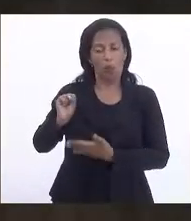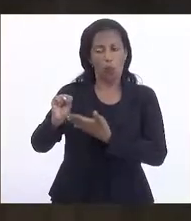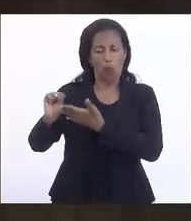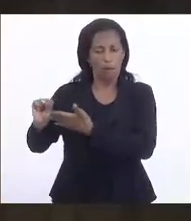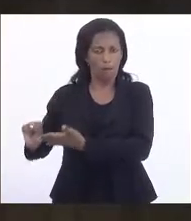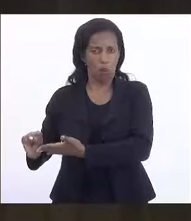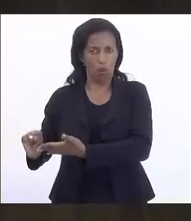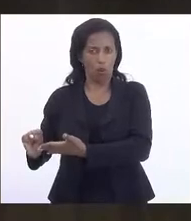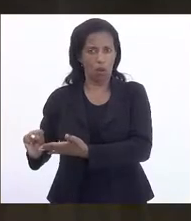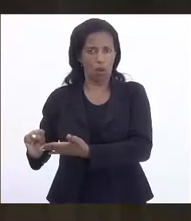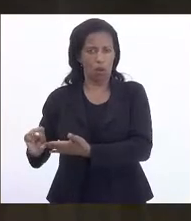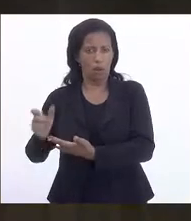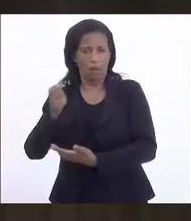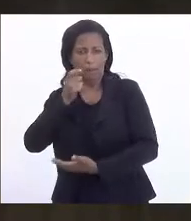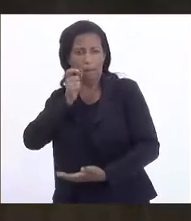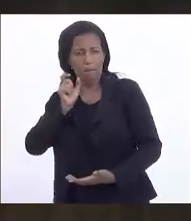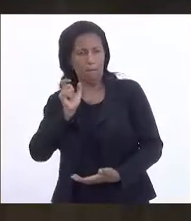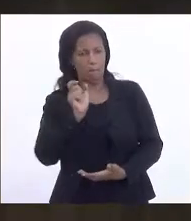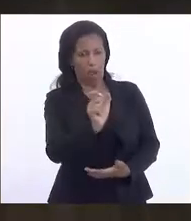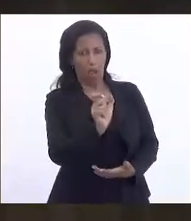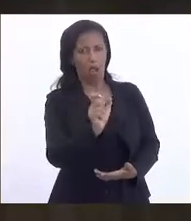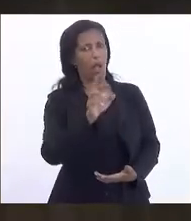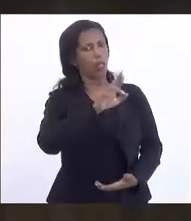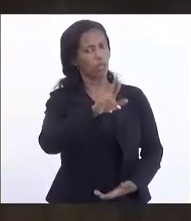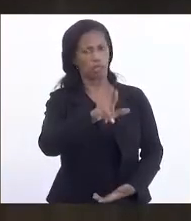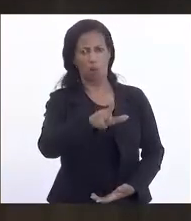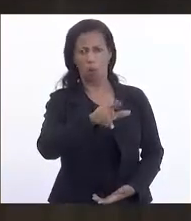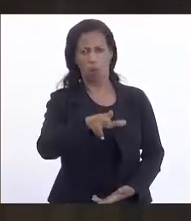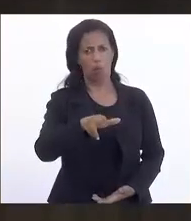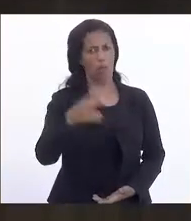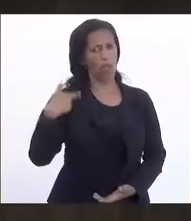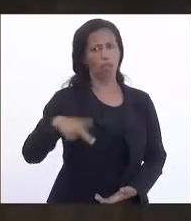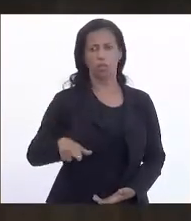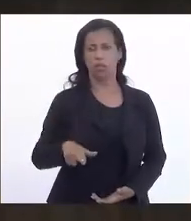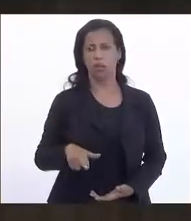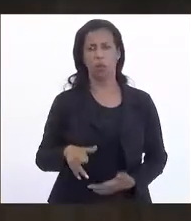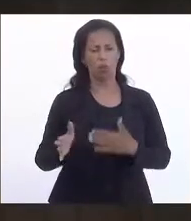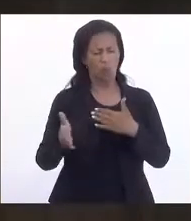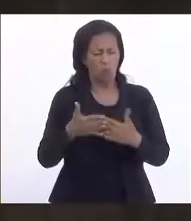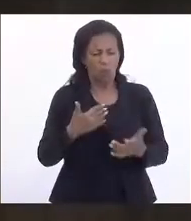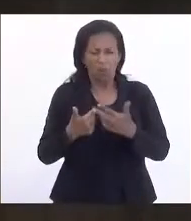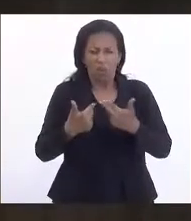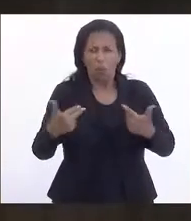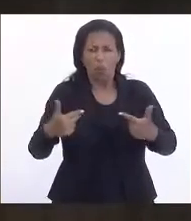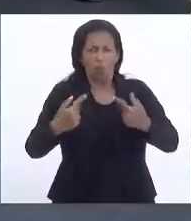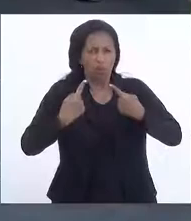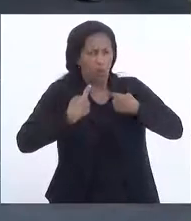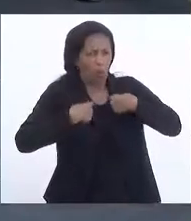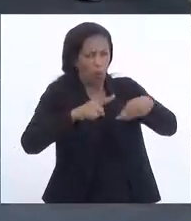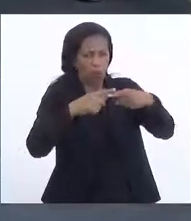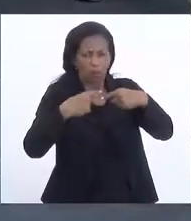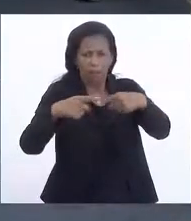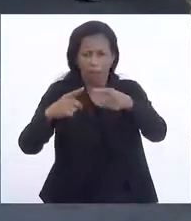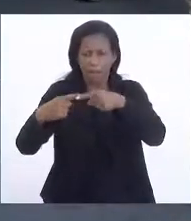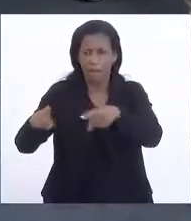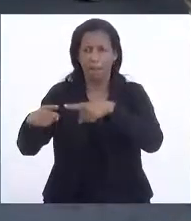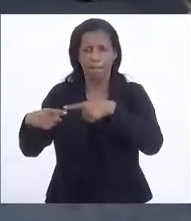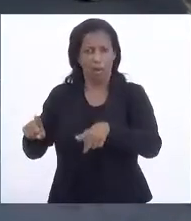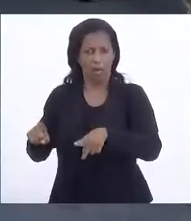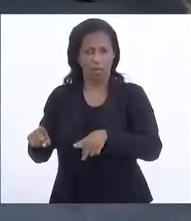é religião, não é de Deus. Qualquer argumento que qualquer entidade,